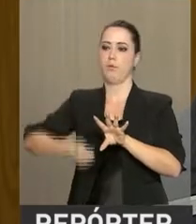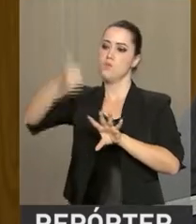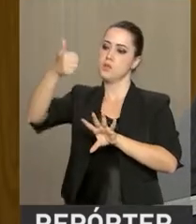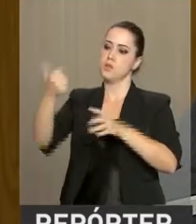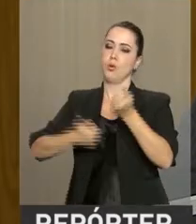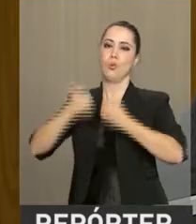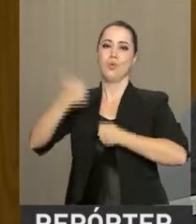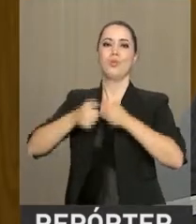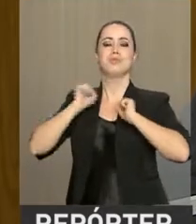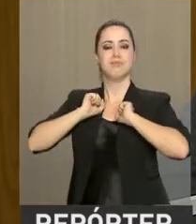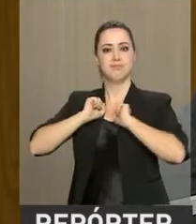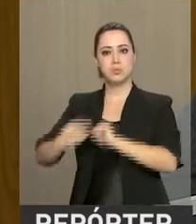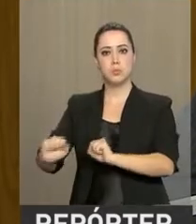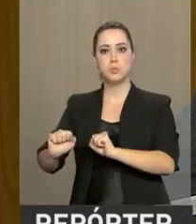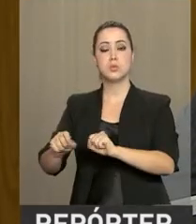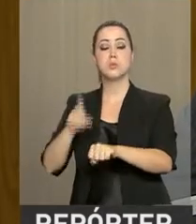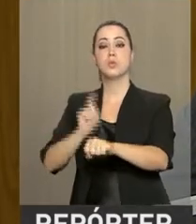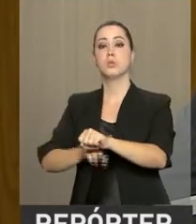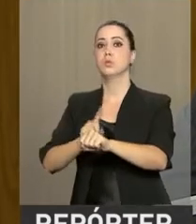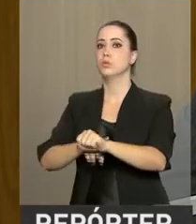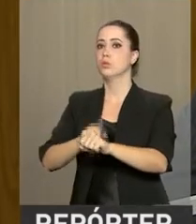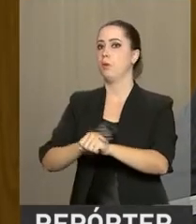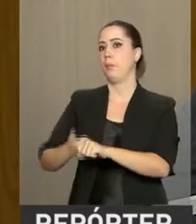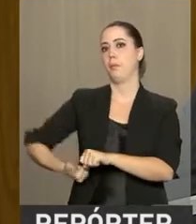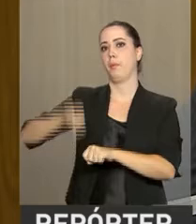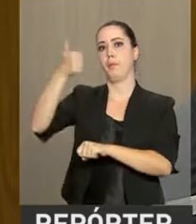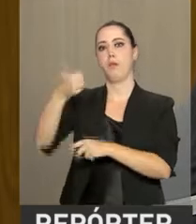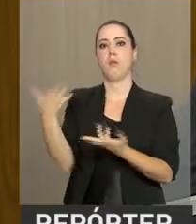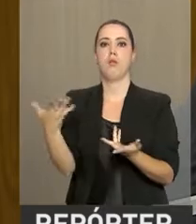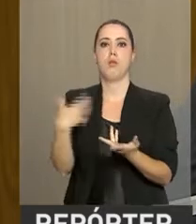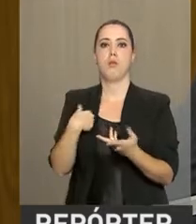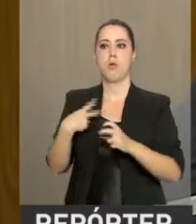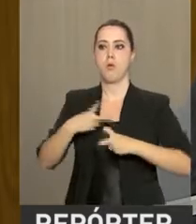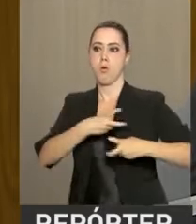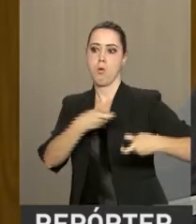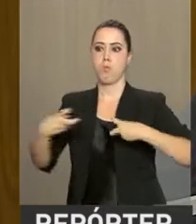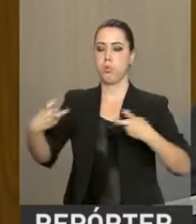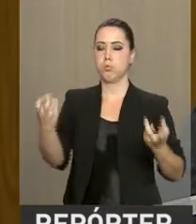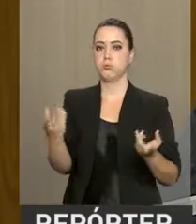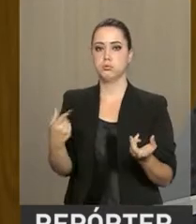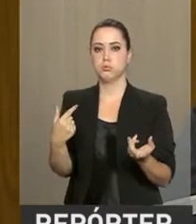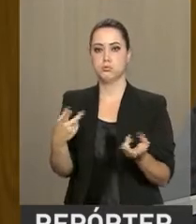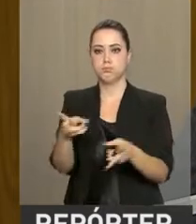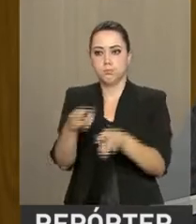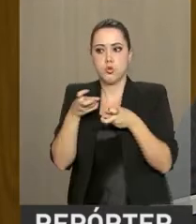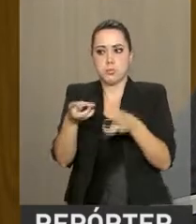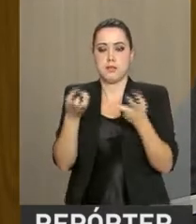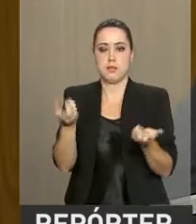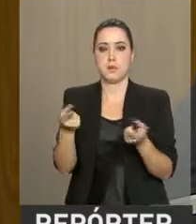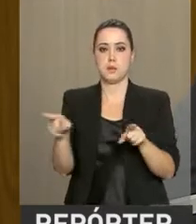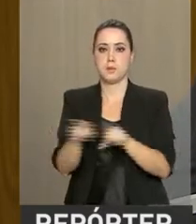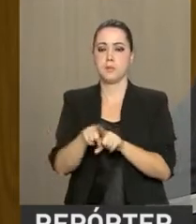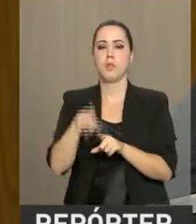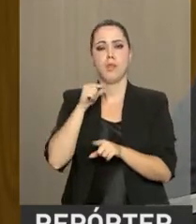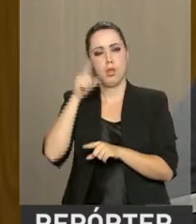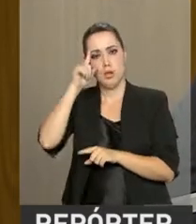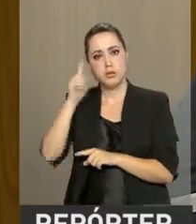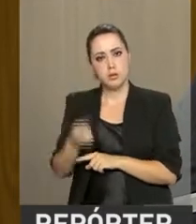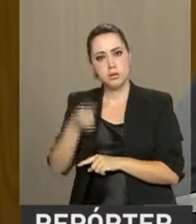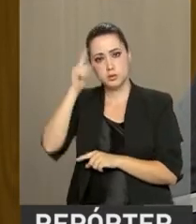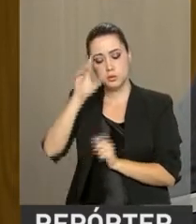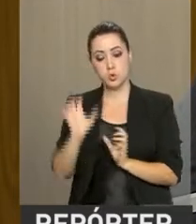isso possibilita um tempo maior de reação para todos os demais é bom esclarecer que existe algumas decisões